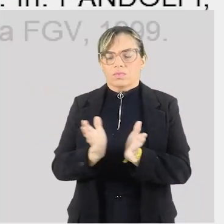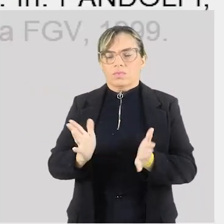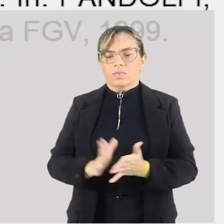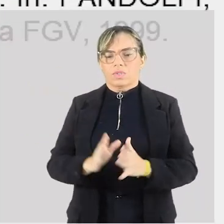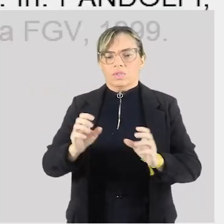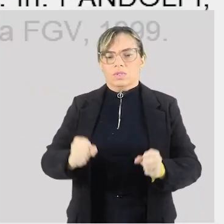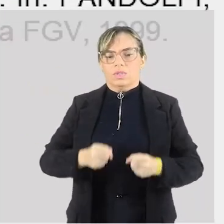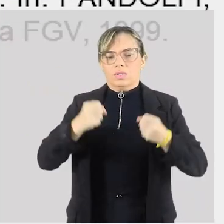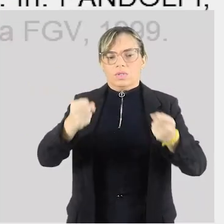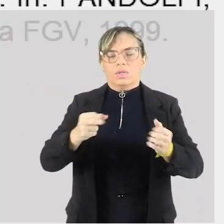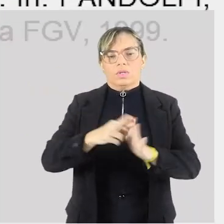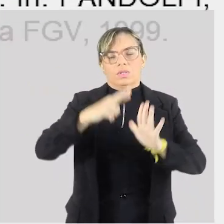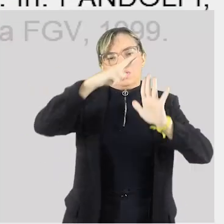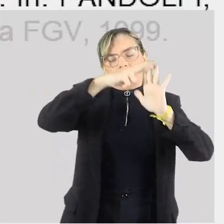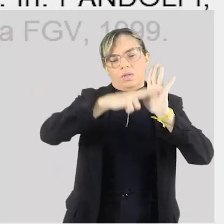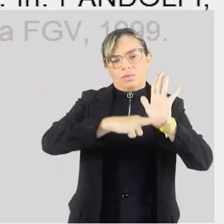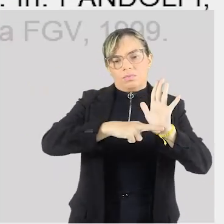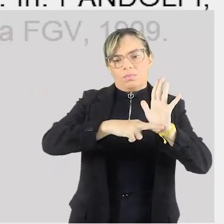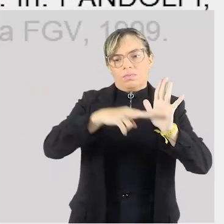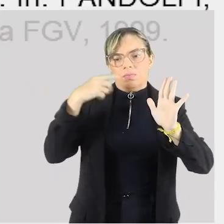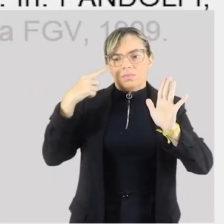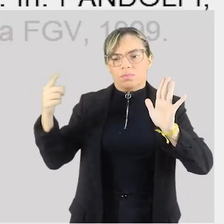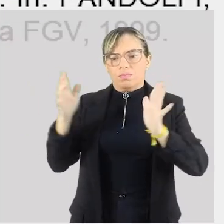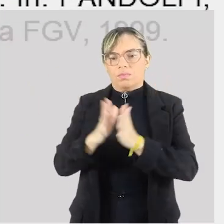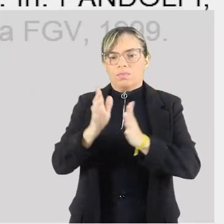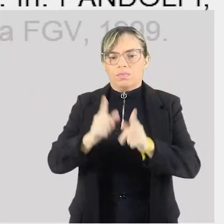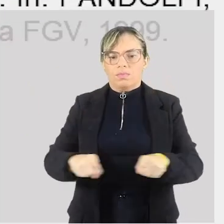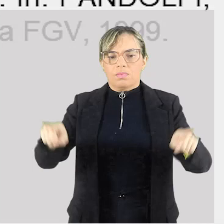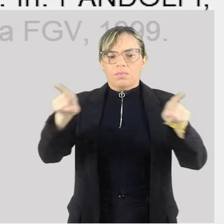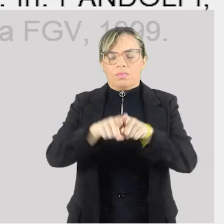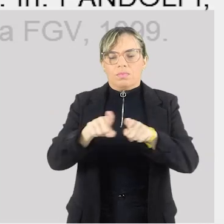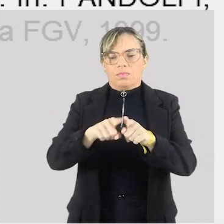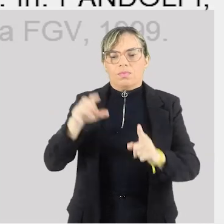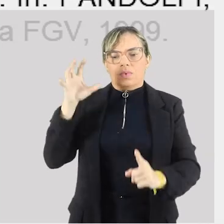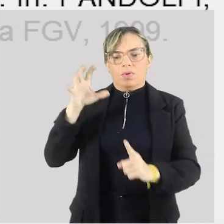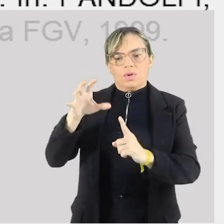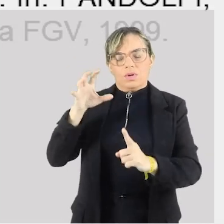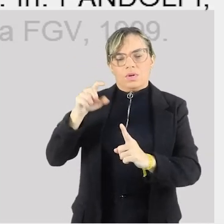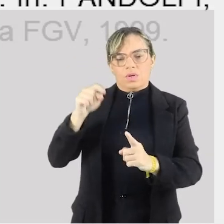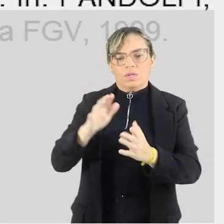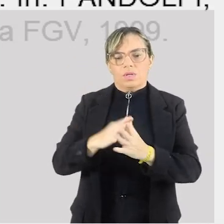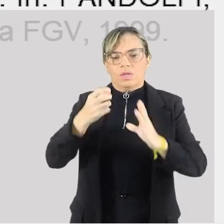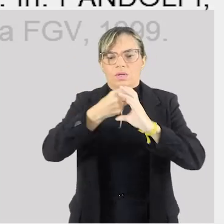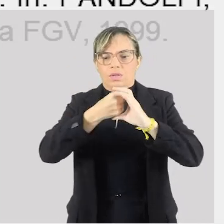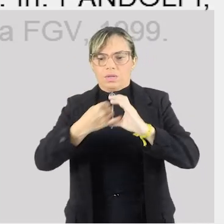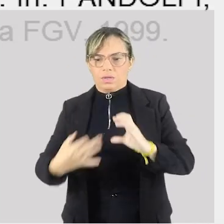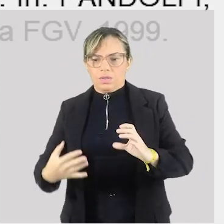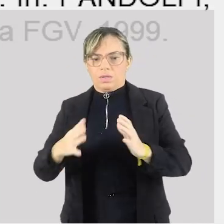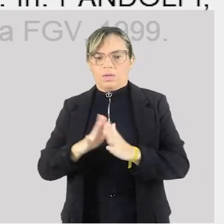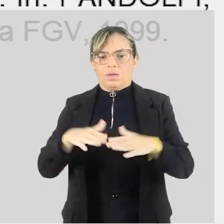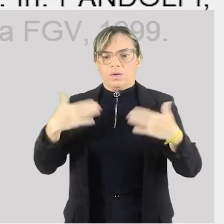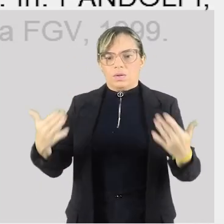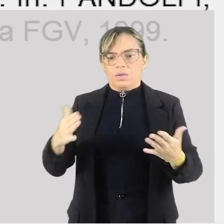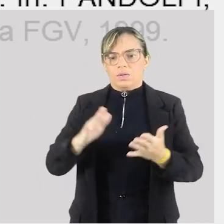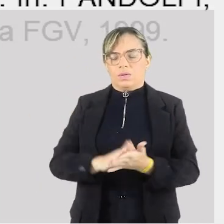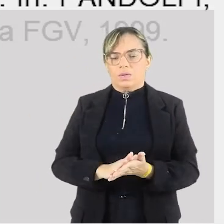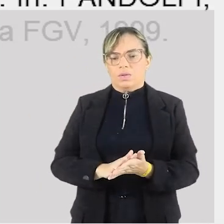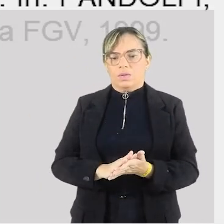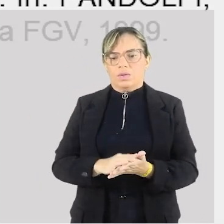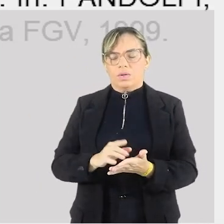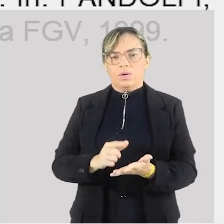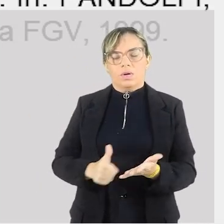normativo, a norma, são as regras, também reflete essa característica. Instituído pela Constituição